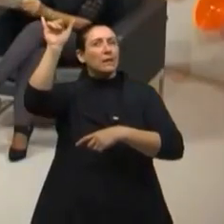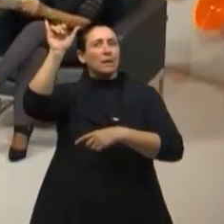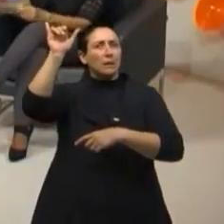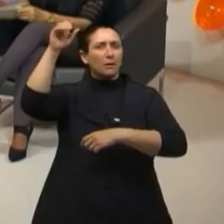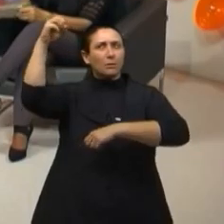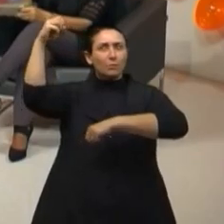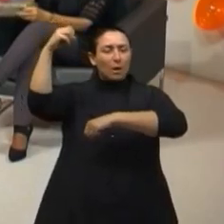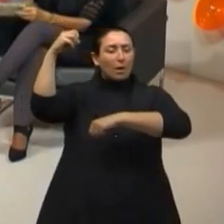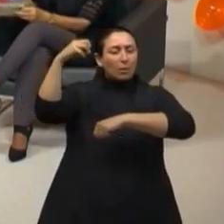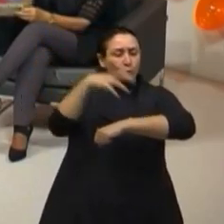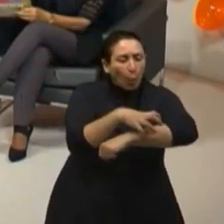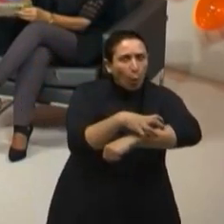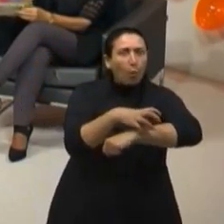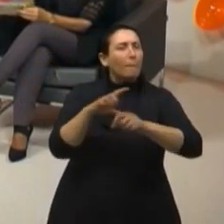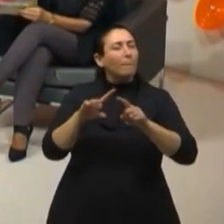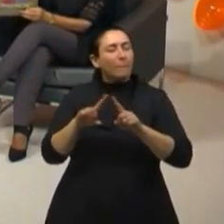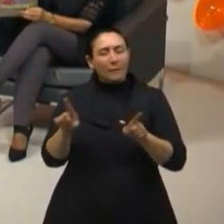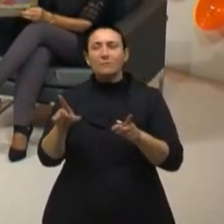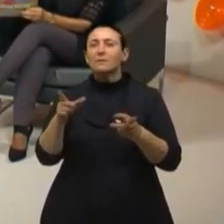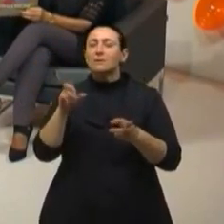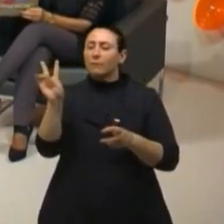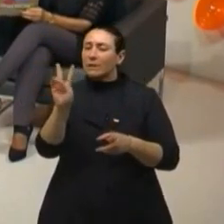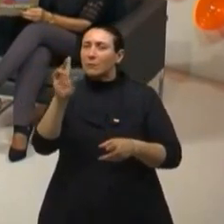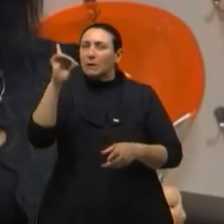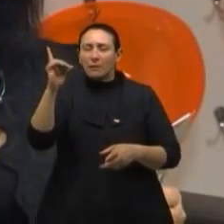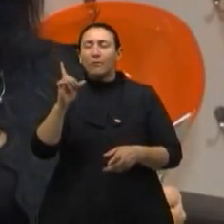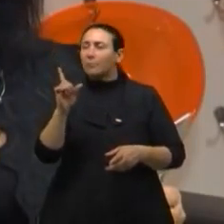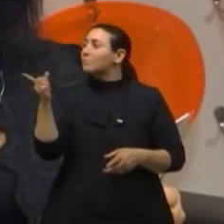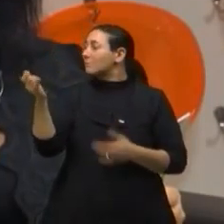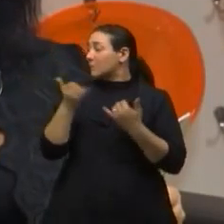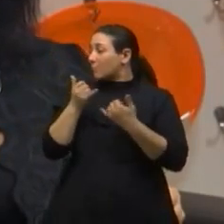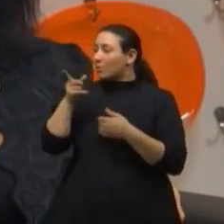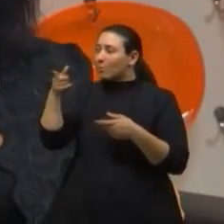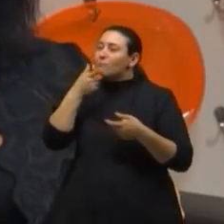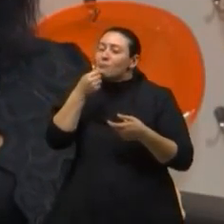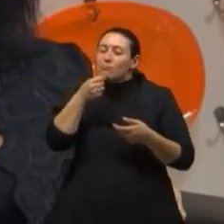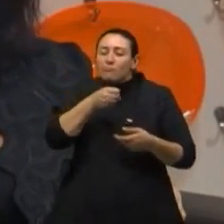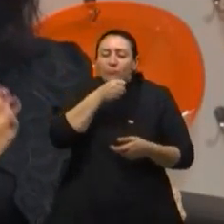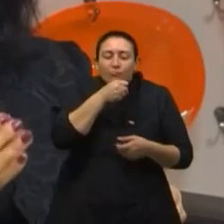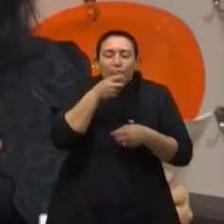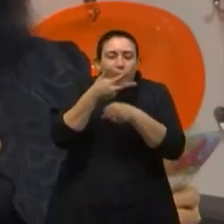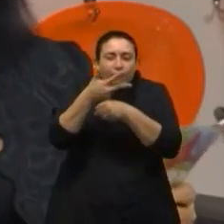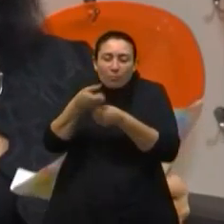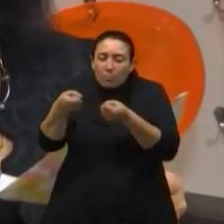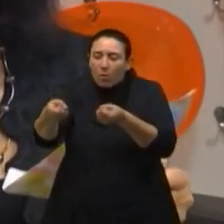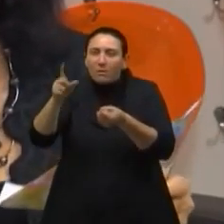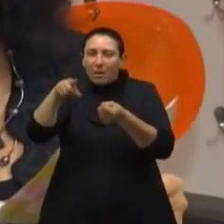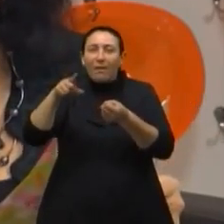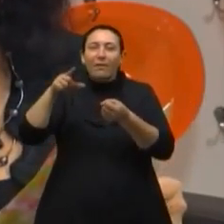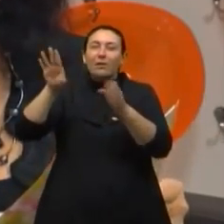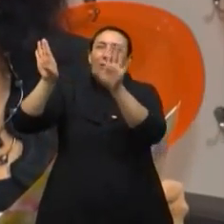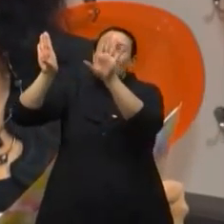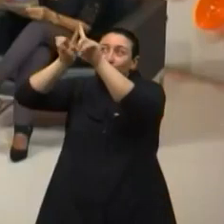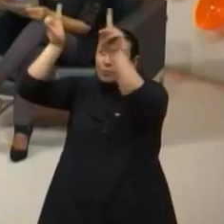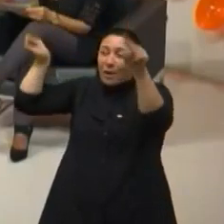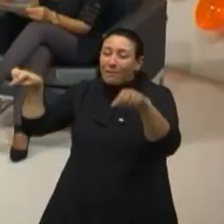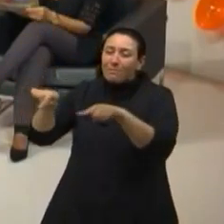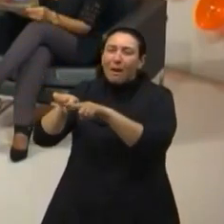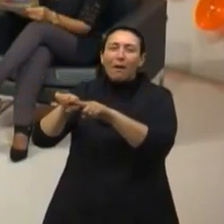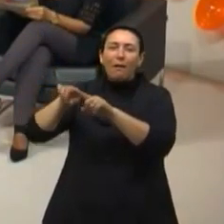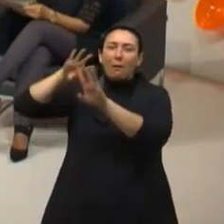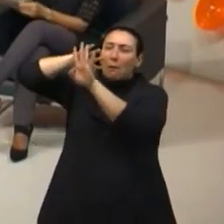pouquinho também e quer dizer põe põe o velhinho perto da janela que tem sol mas o vidro tá fechado não adianta não adianta nem